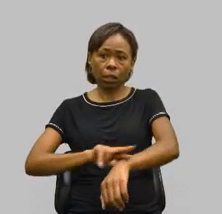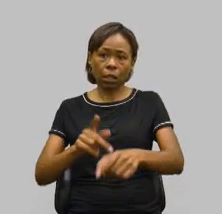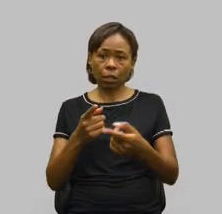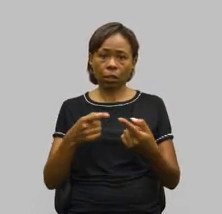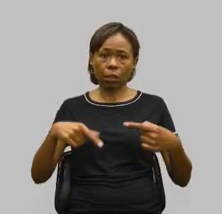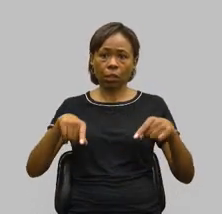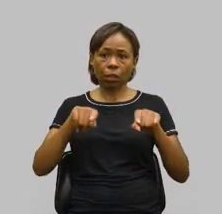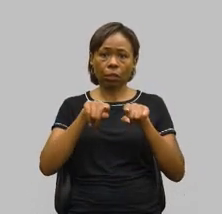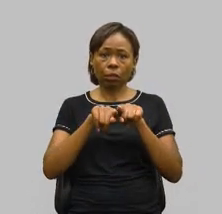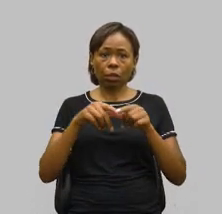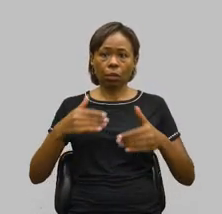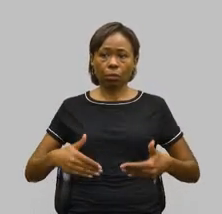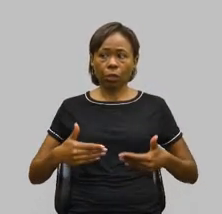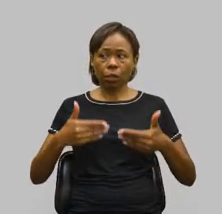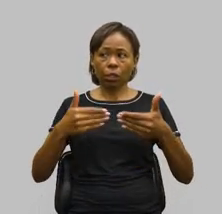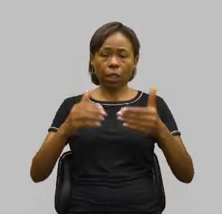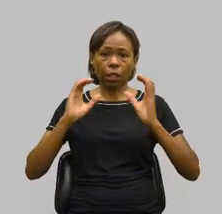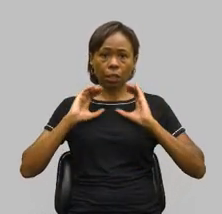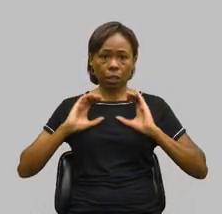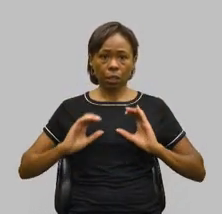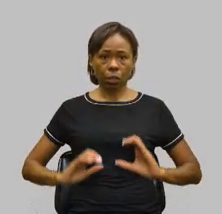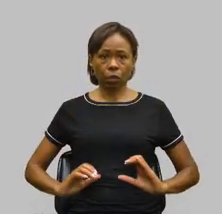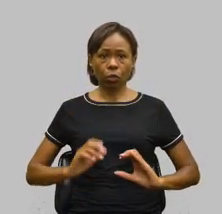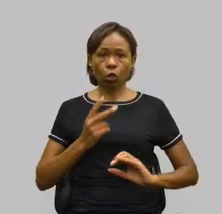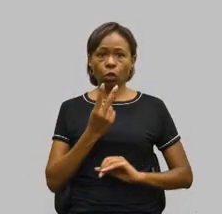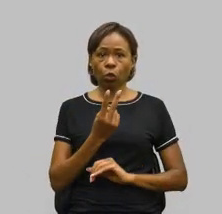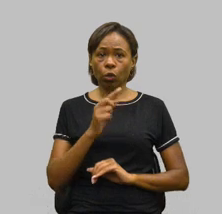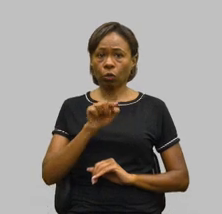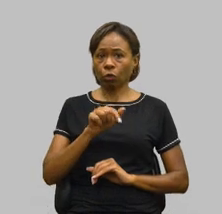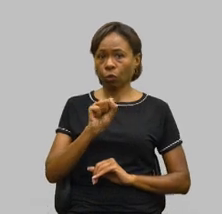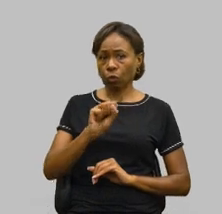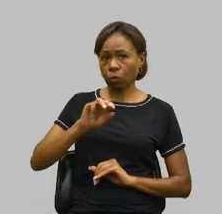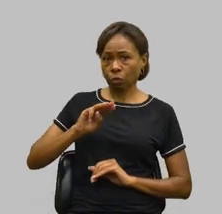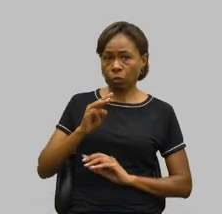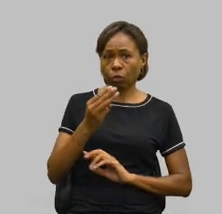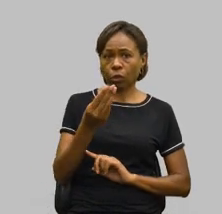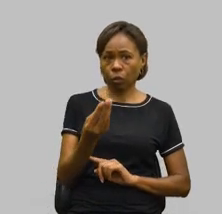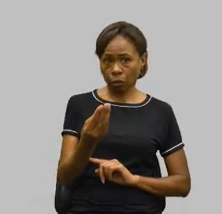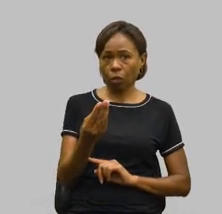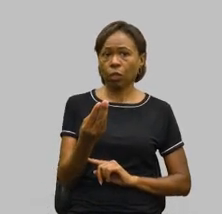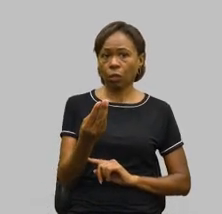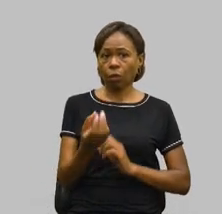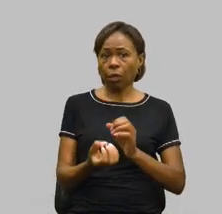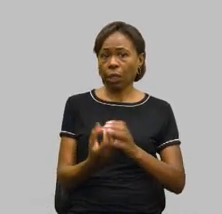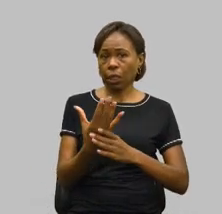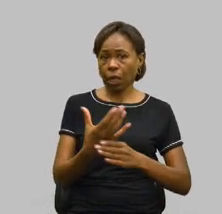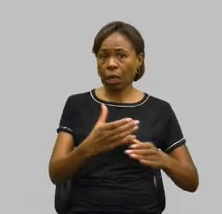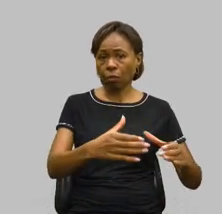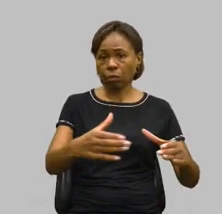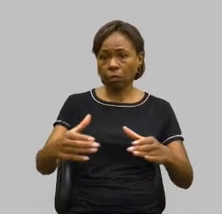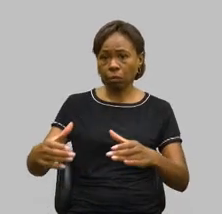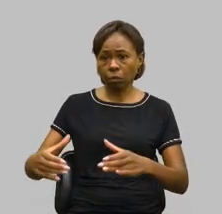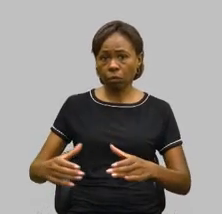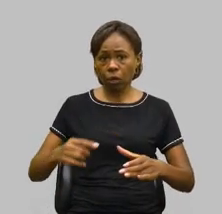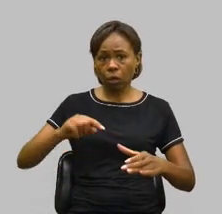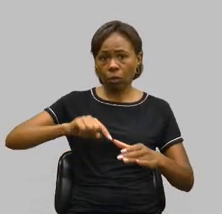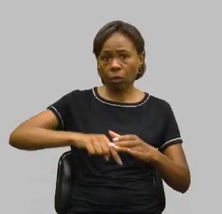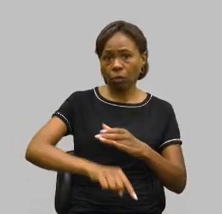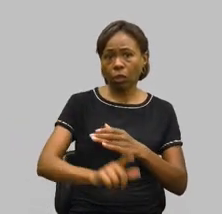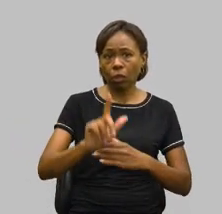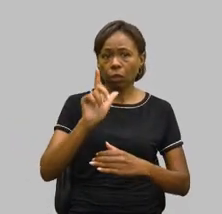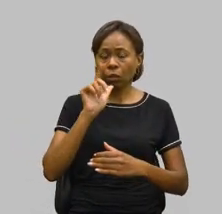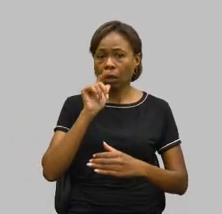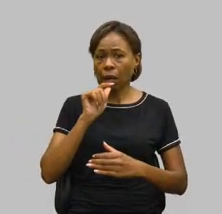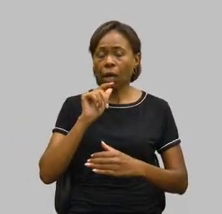Cidadania no valor de 2,8 milhões para implementação de cisternas para 496 famílias de povos e comunidades